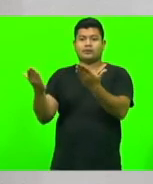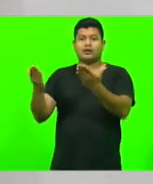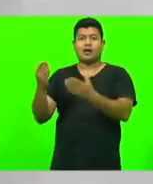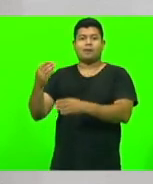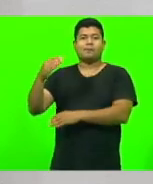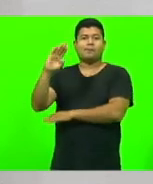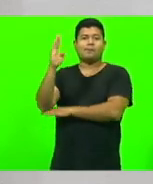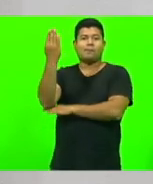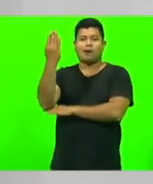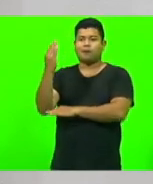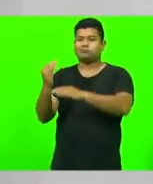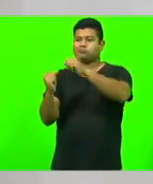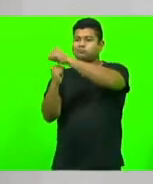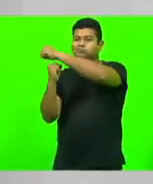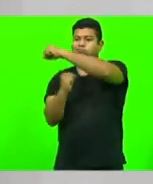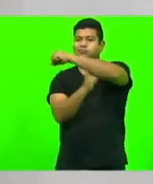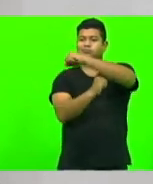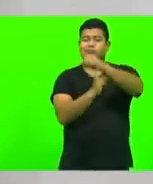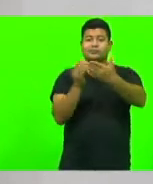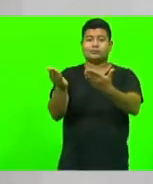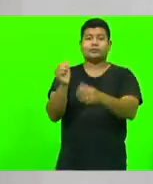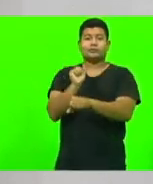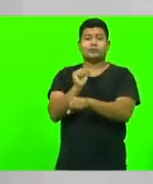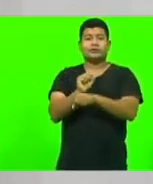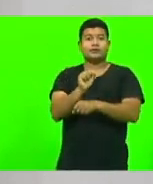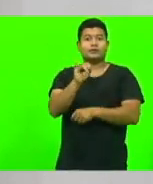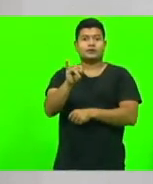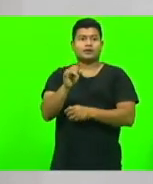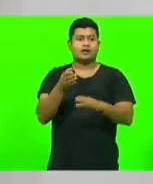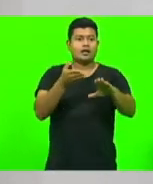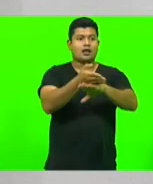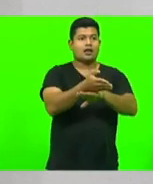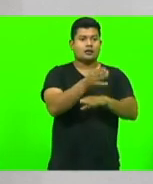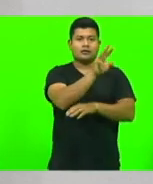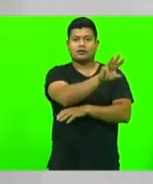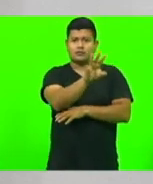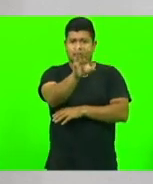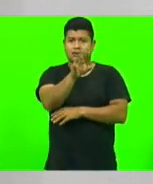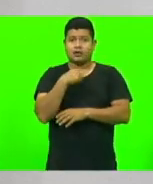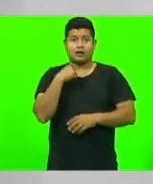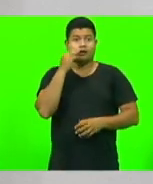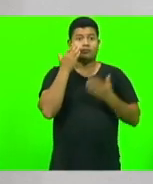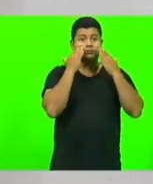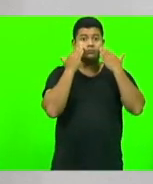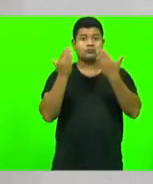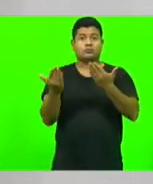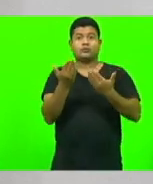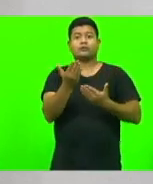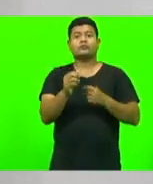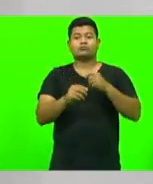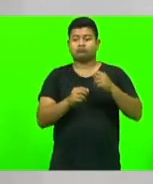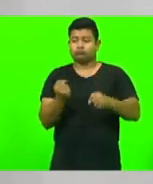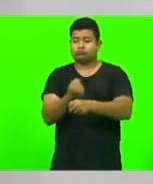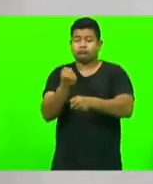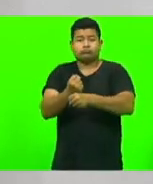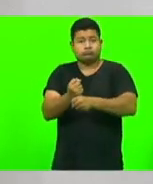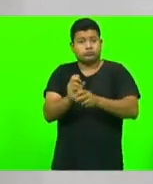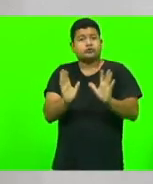quê? Se vai para o site e parece no site que está em andamento, que as